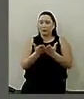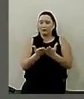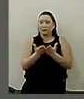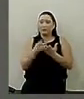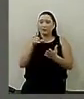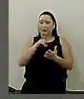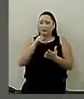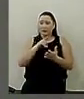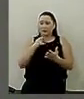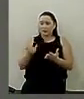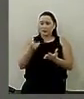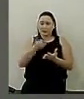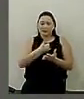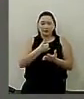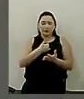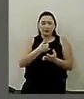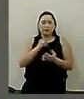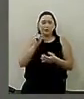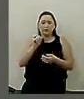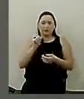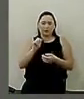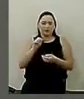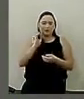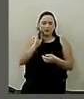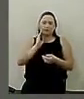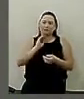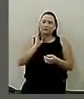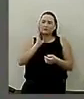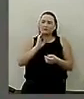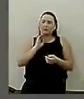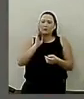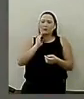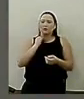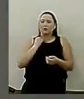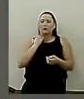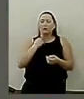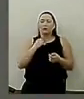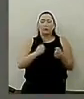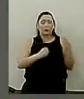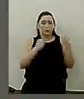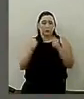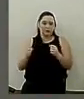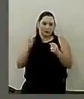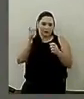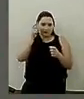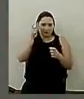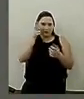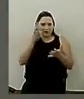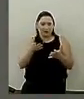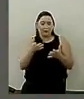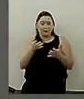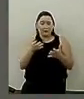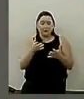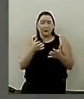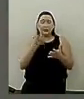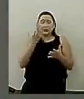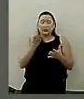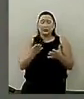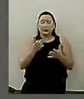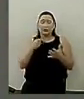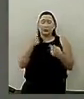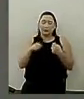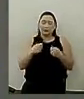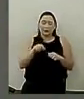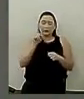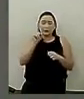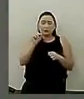deu, em momento algum, Deus não deu esse tipo de poder para Satanás. Entretanto,